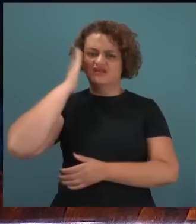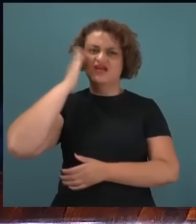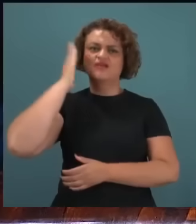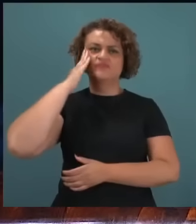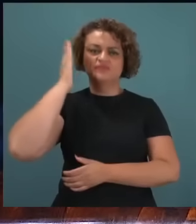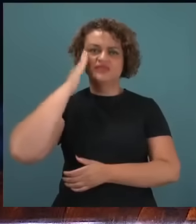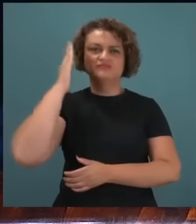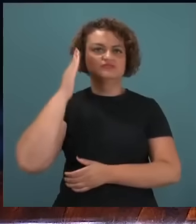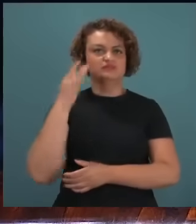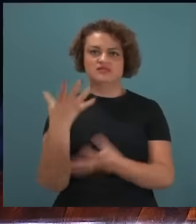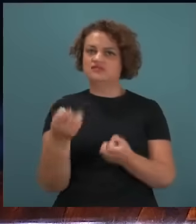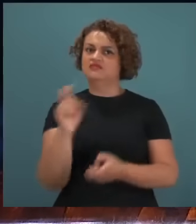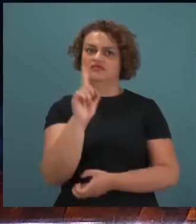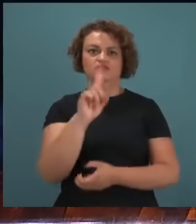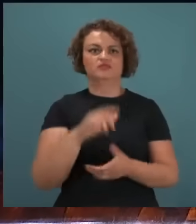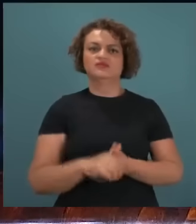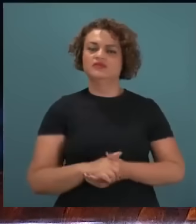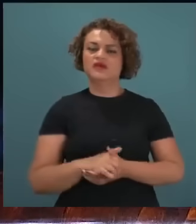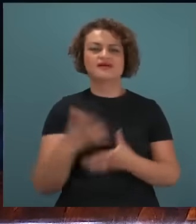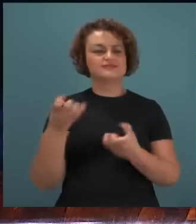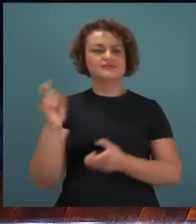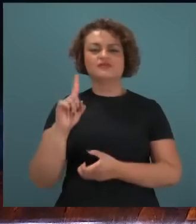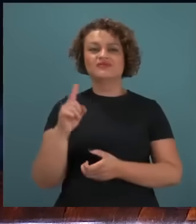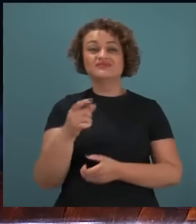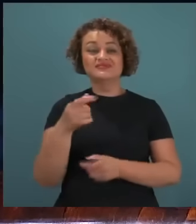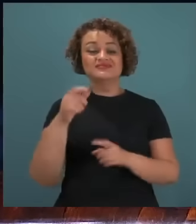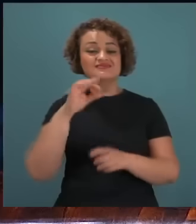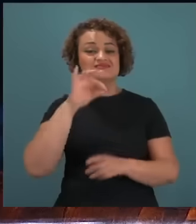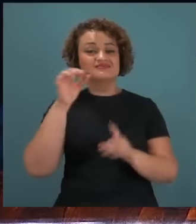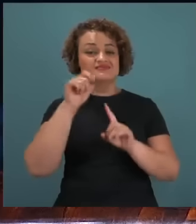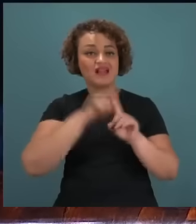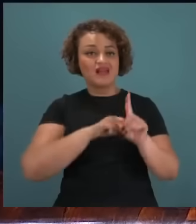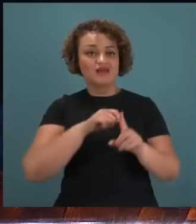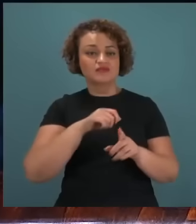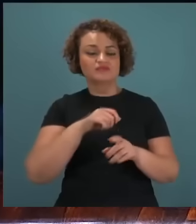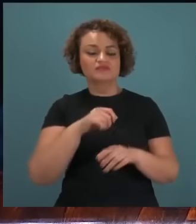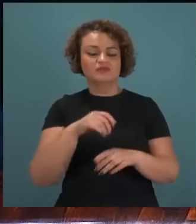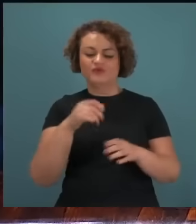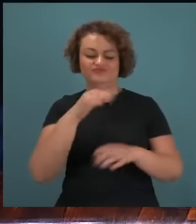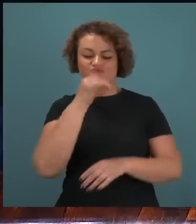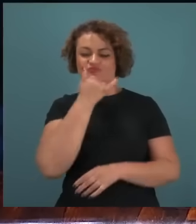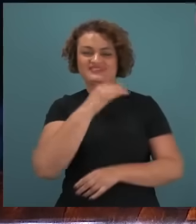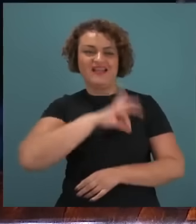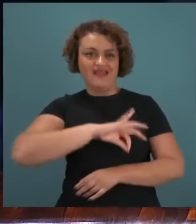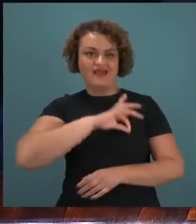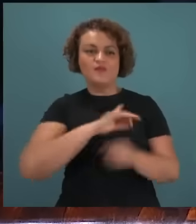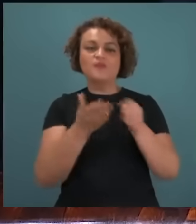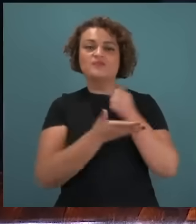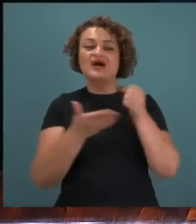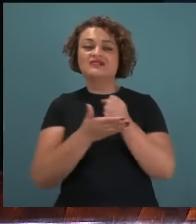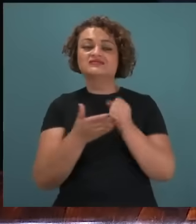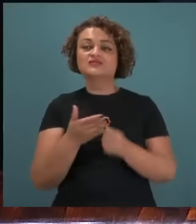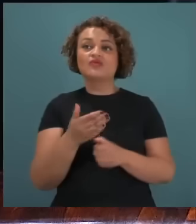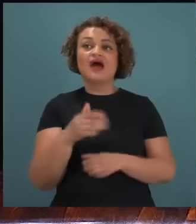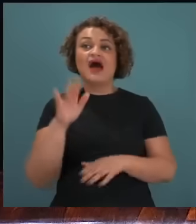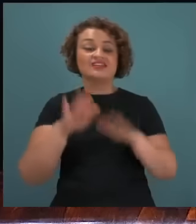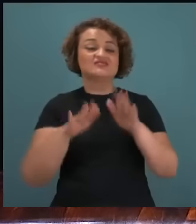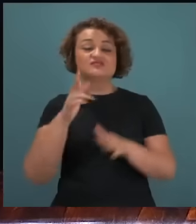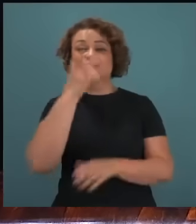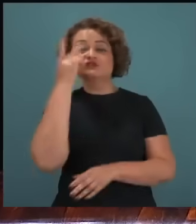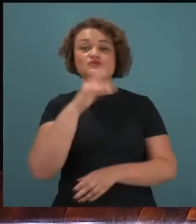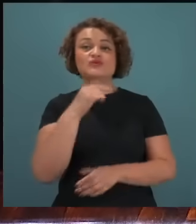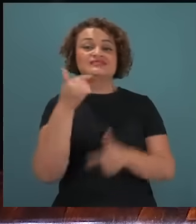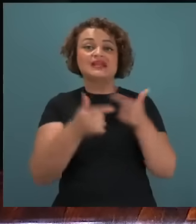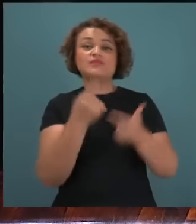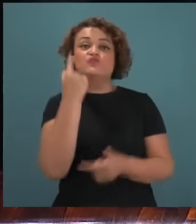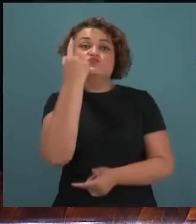Isso é inaceitável. O salário mínimo é, muitas vezes, a única fonte de renda de